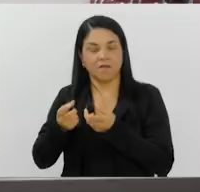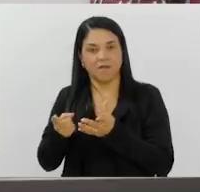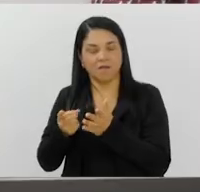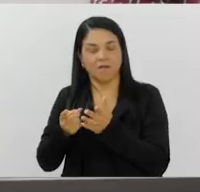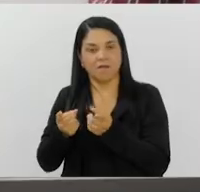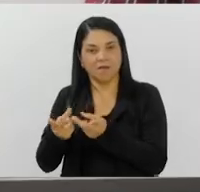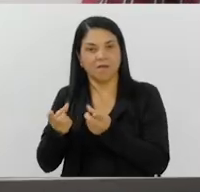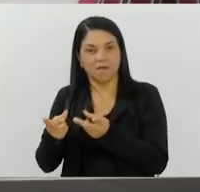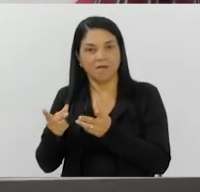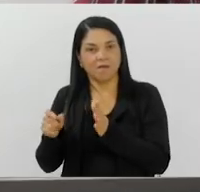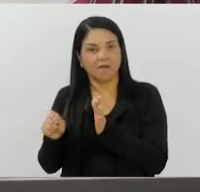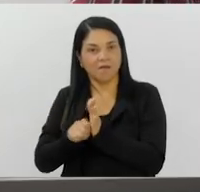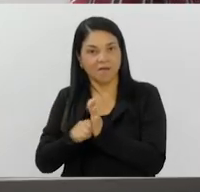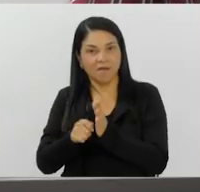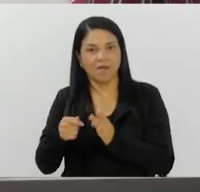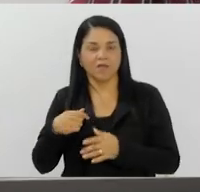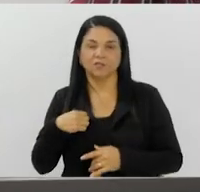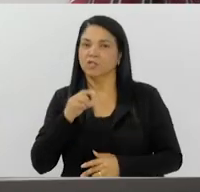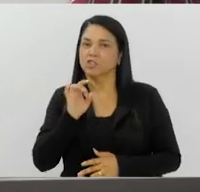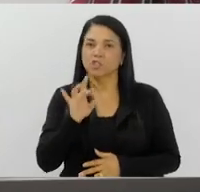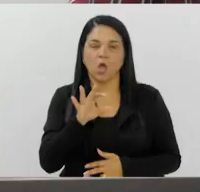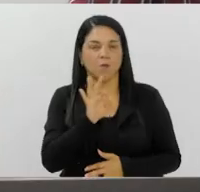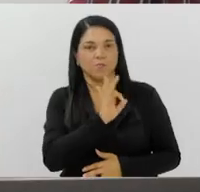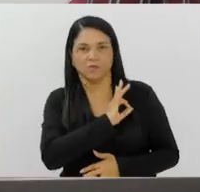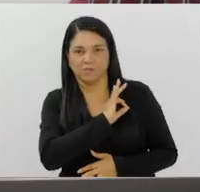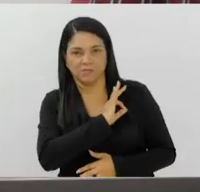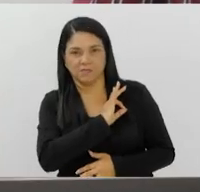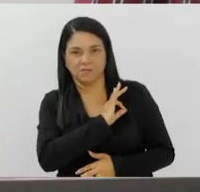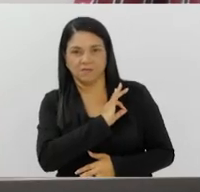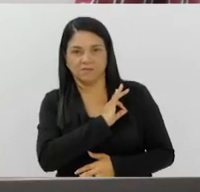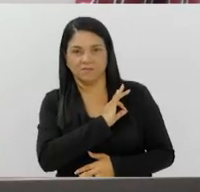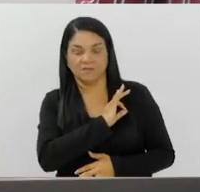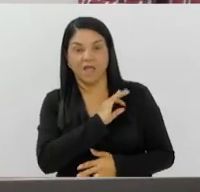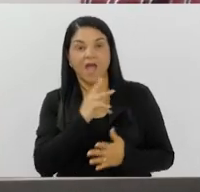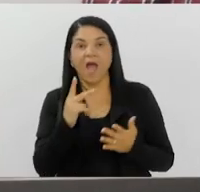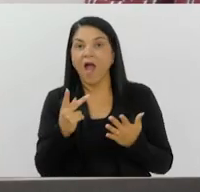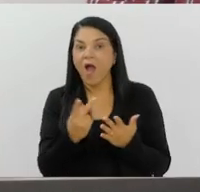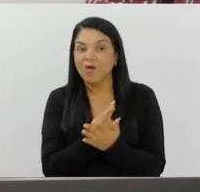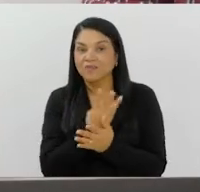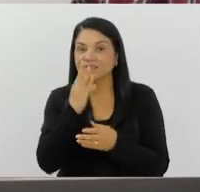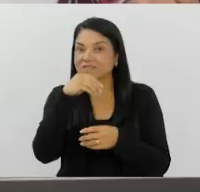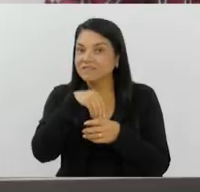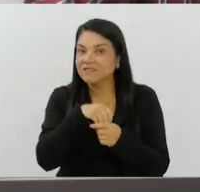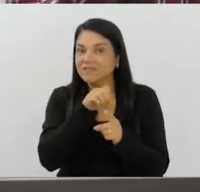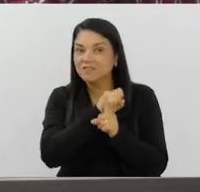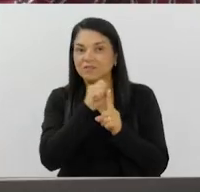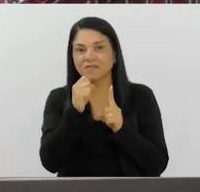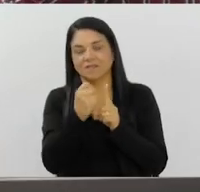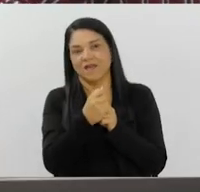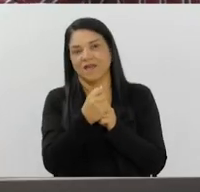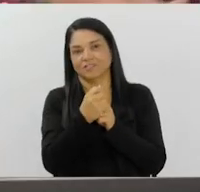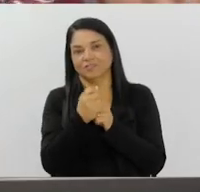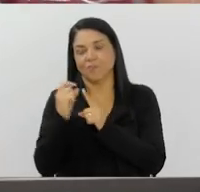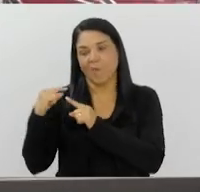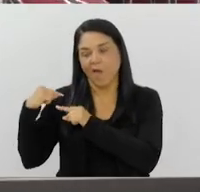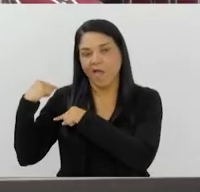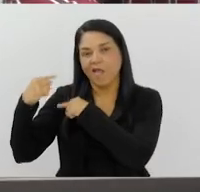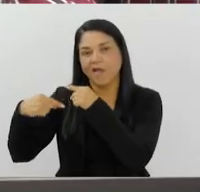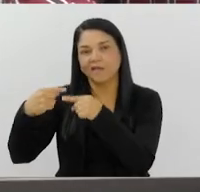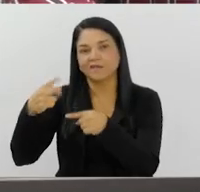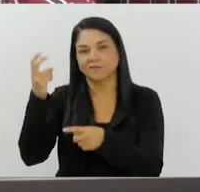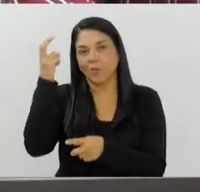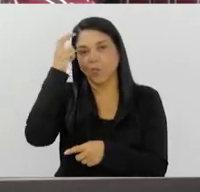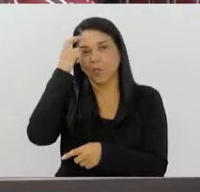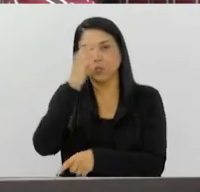em todos nós porque não é a polícia se você for ver isso acontece na sociedade é uma herança cultural